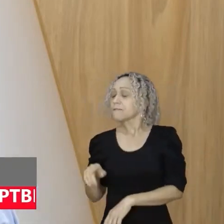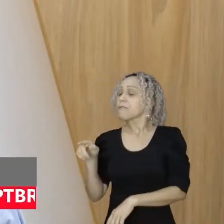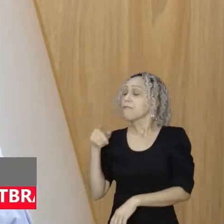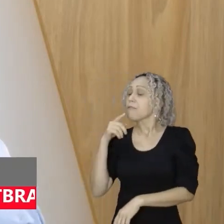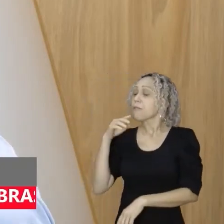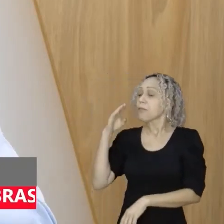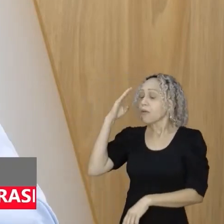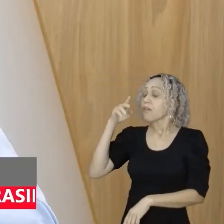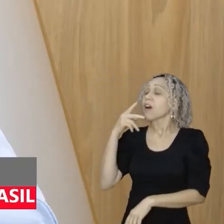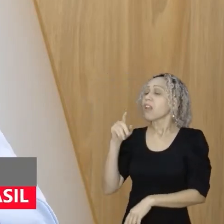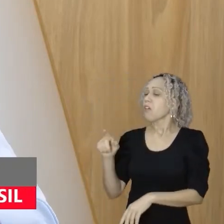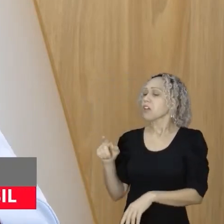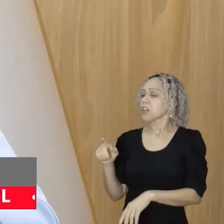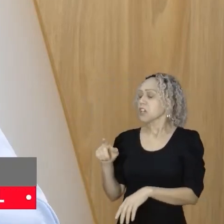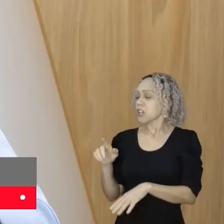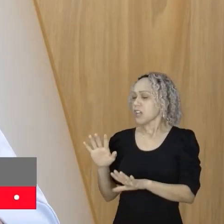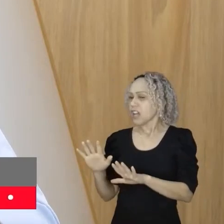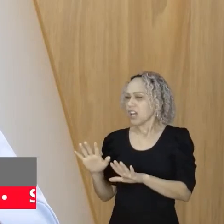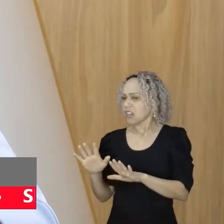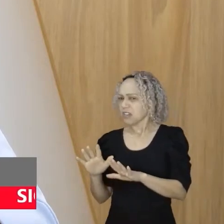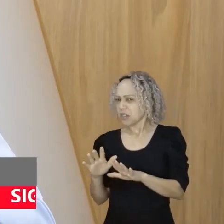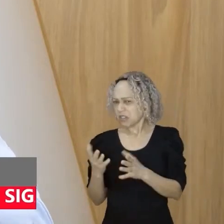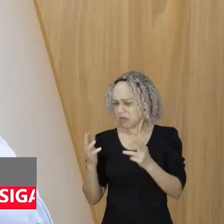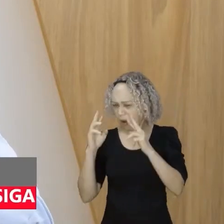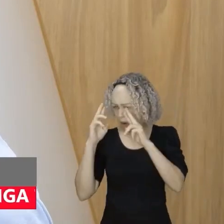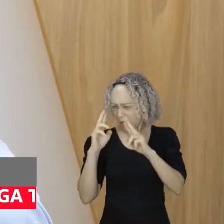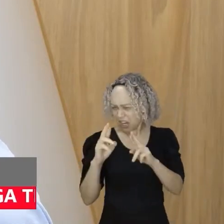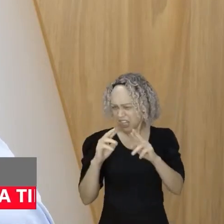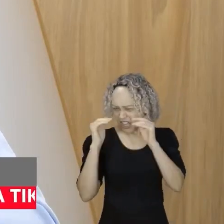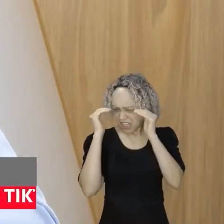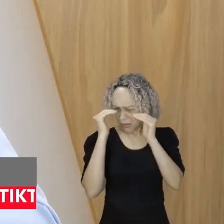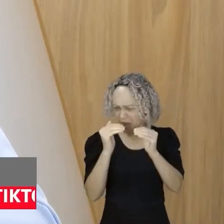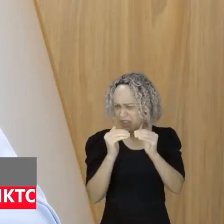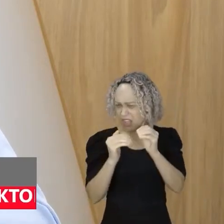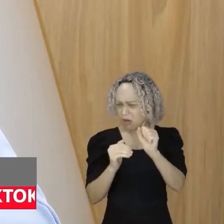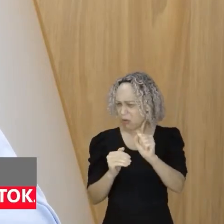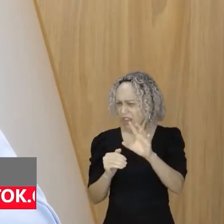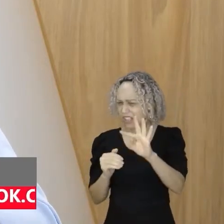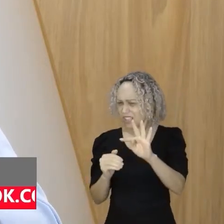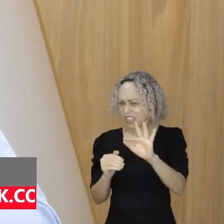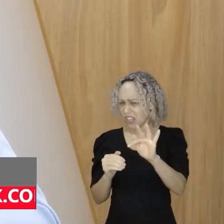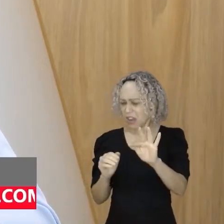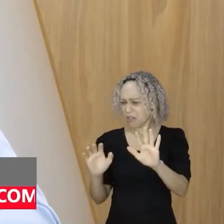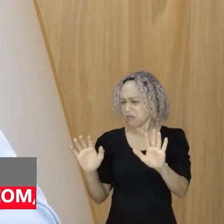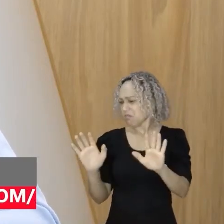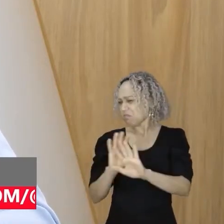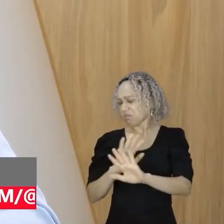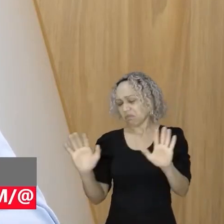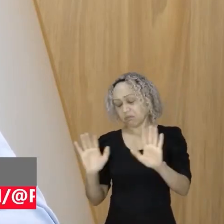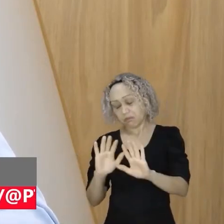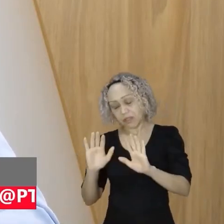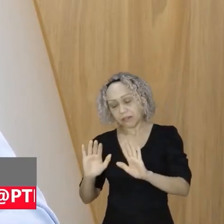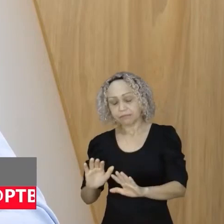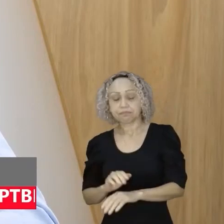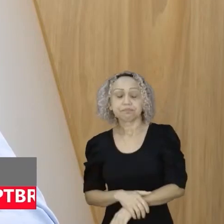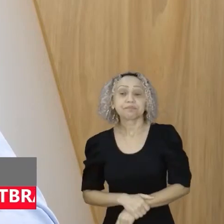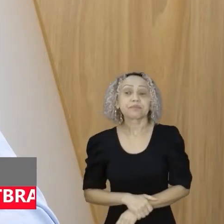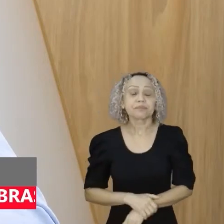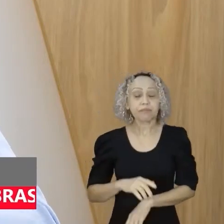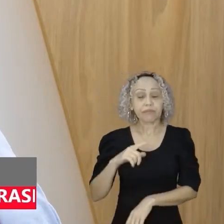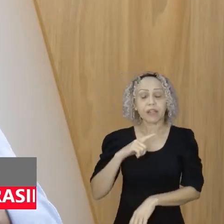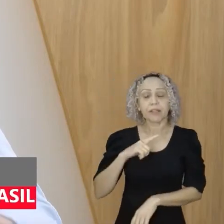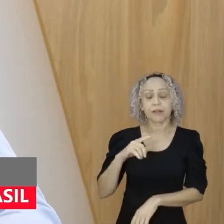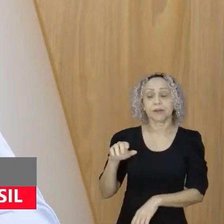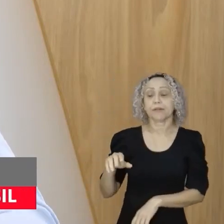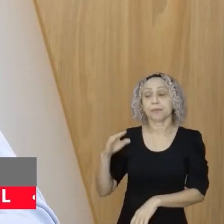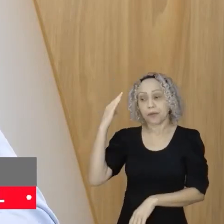constantes. E esse núcleo duro foi, então, vendo como fazer com que as eleições fossem desmoralizadas. Teve a reunião com os